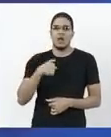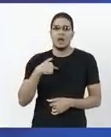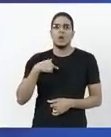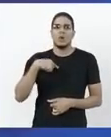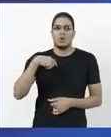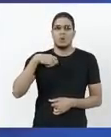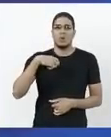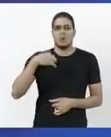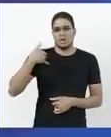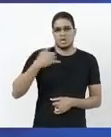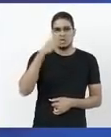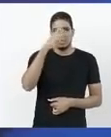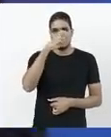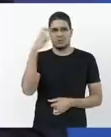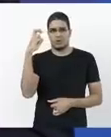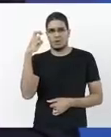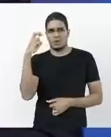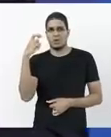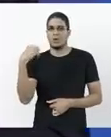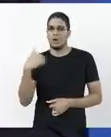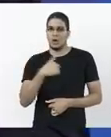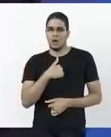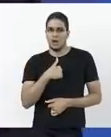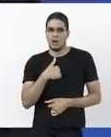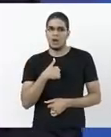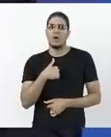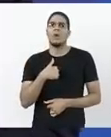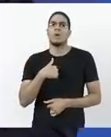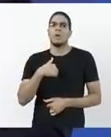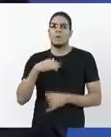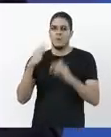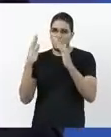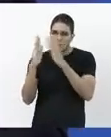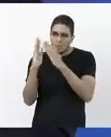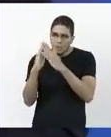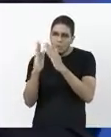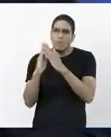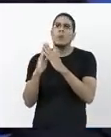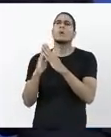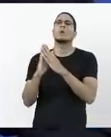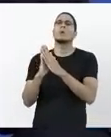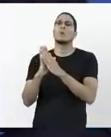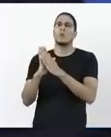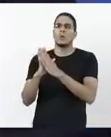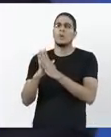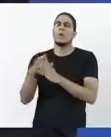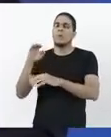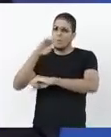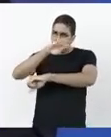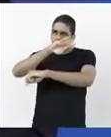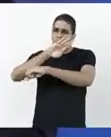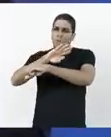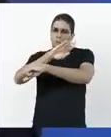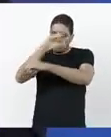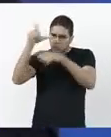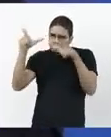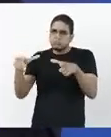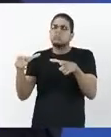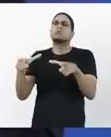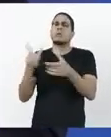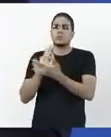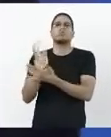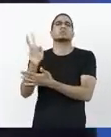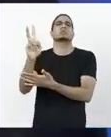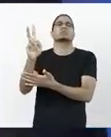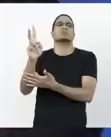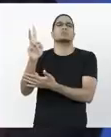eu moro numa casa de Coab. Quero dizer a você que decidi ser prefeito de Belém, porque nesses